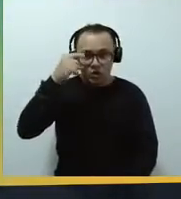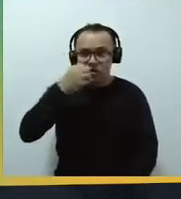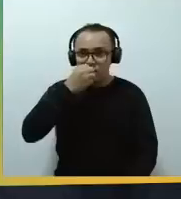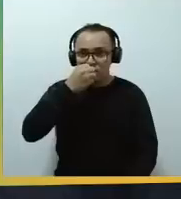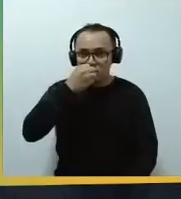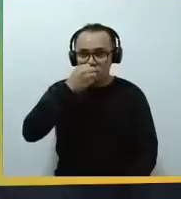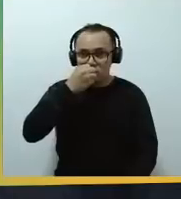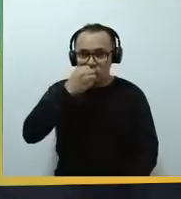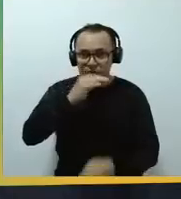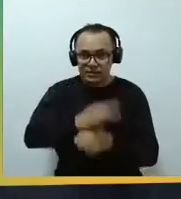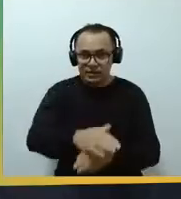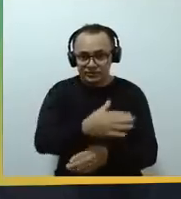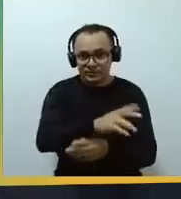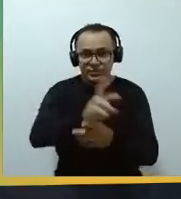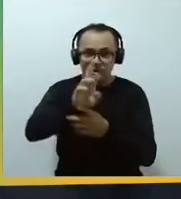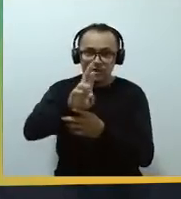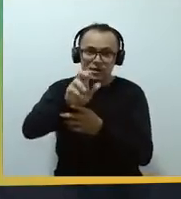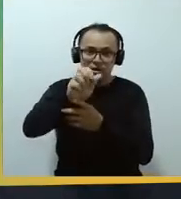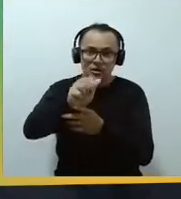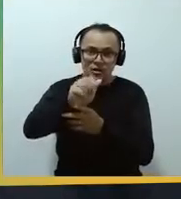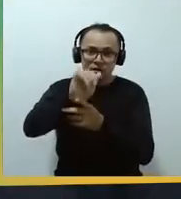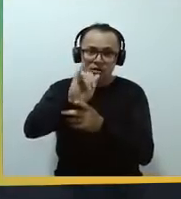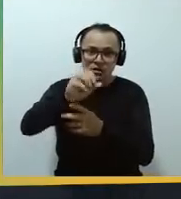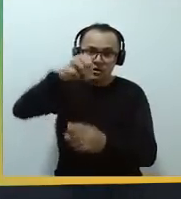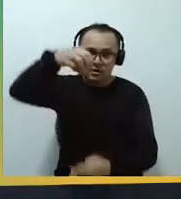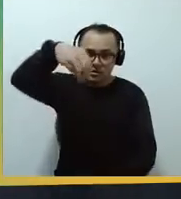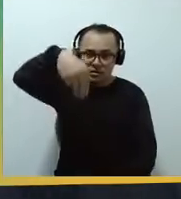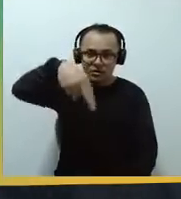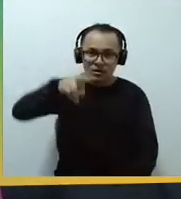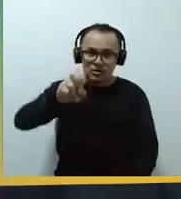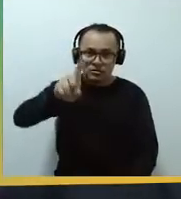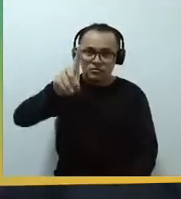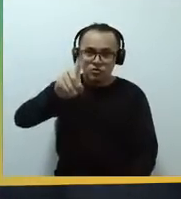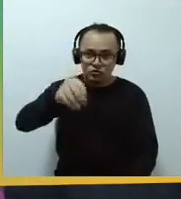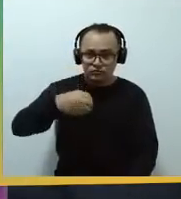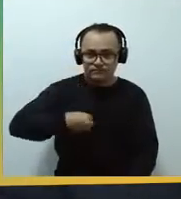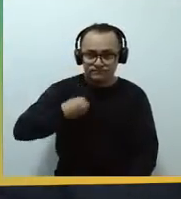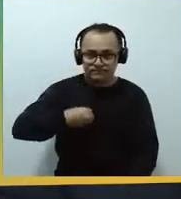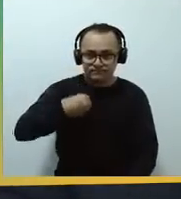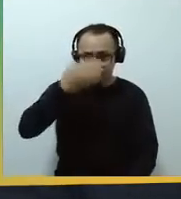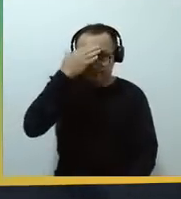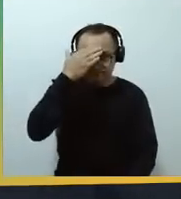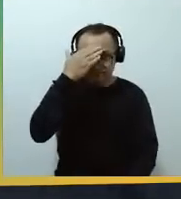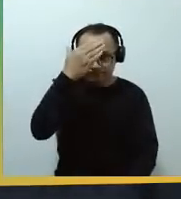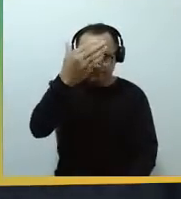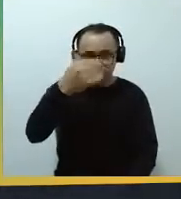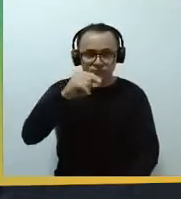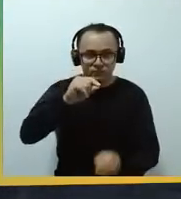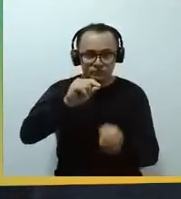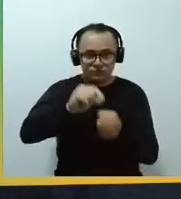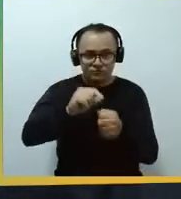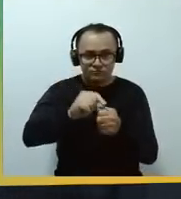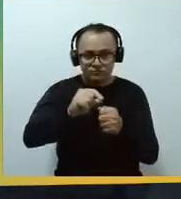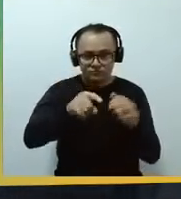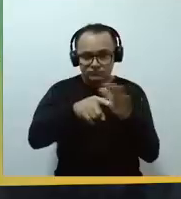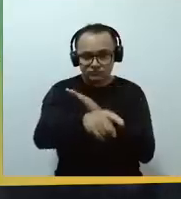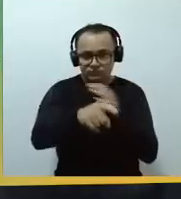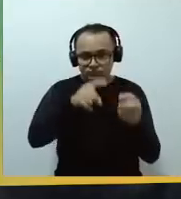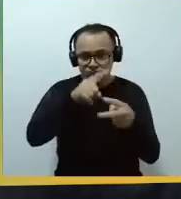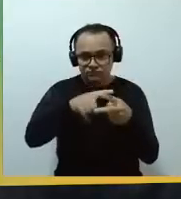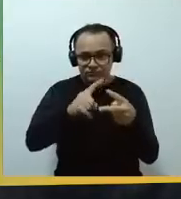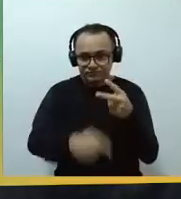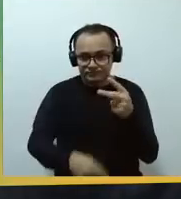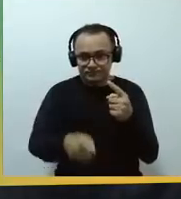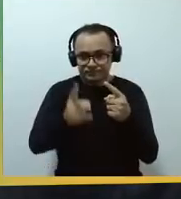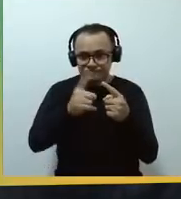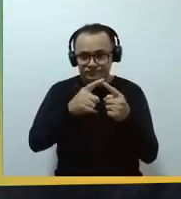Raimundo Colombo. Muito obrigada por estar presente conosco. Eu gostaria de fazer dois questionamentos. A